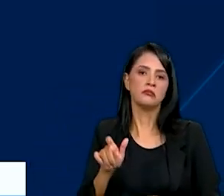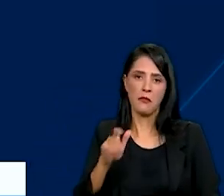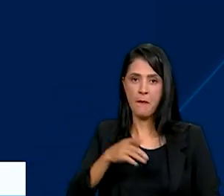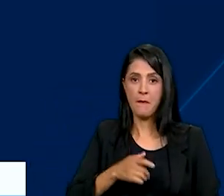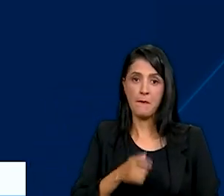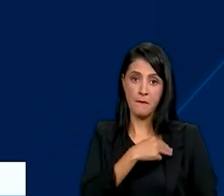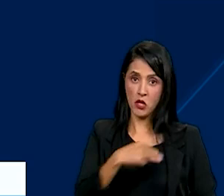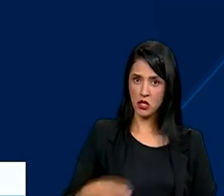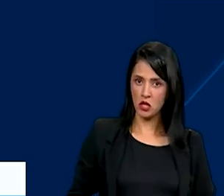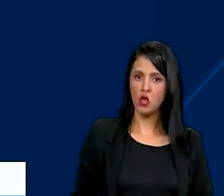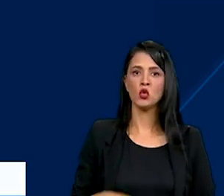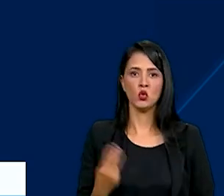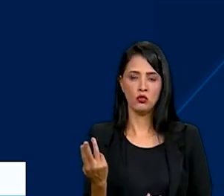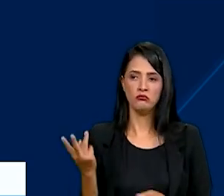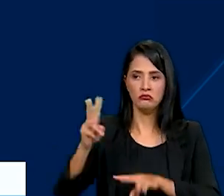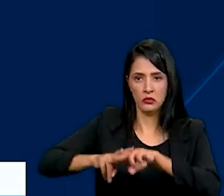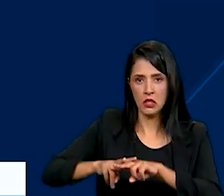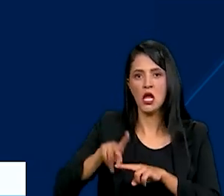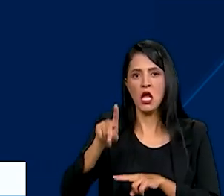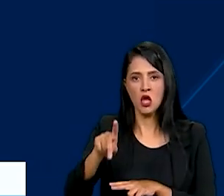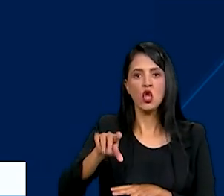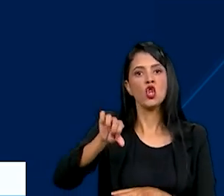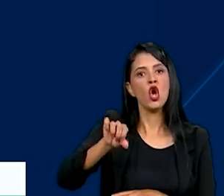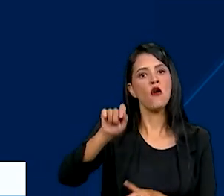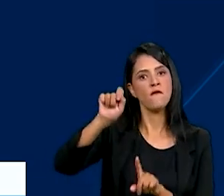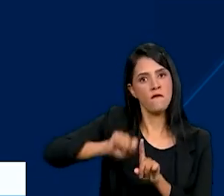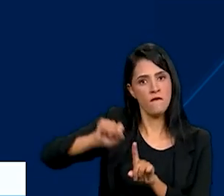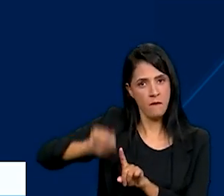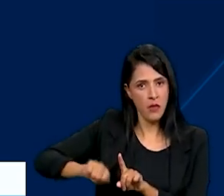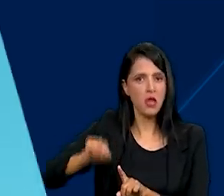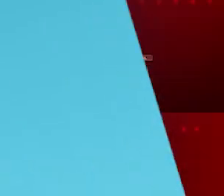Rio de Janeiro novamente para o senador Romário Faria.